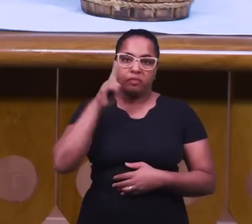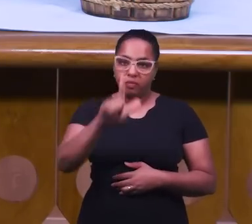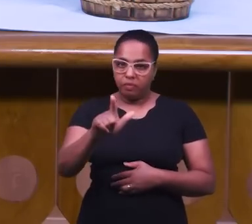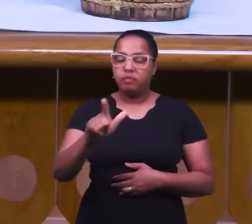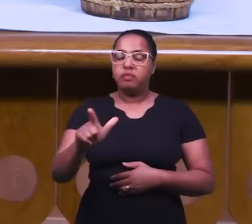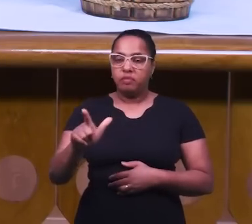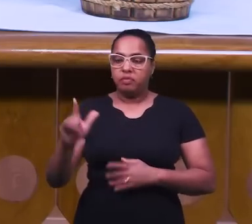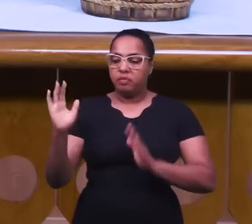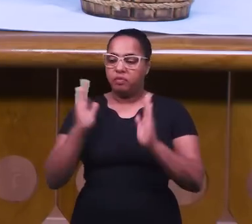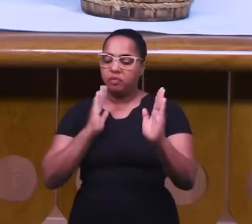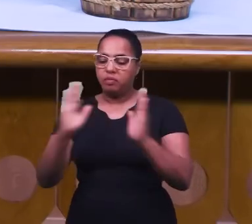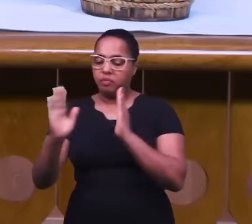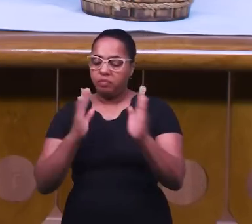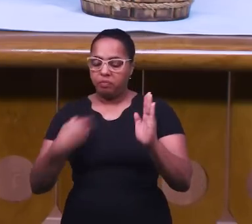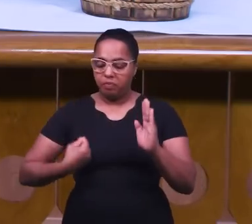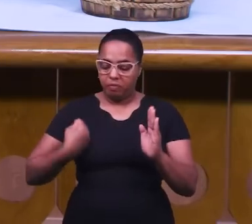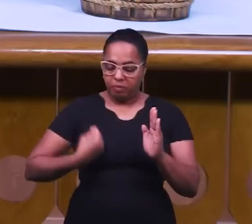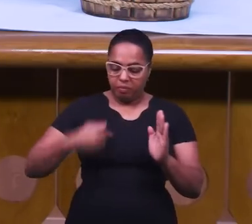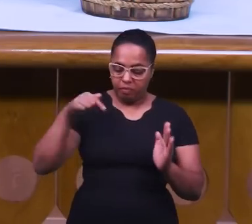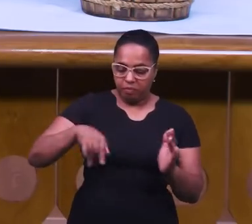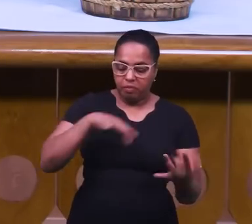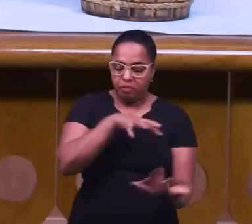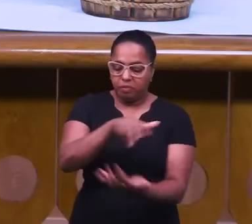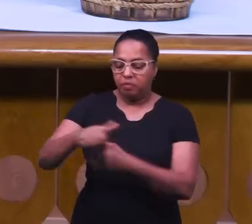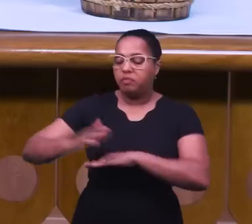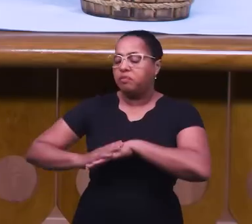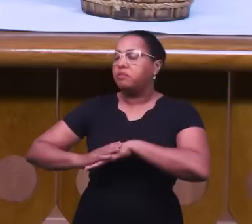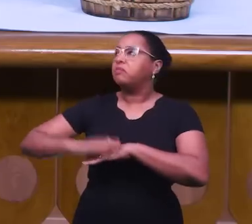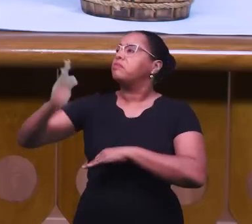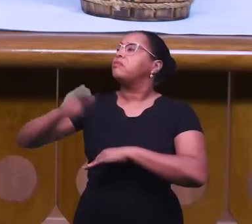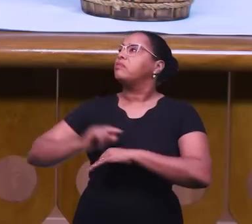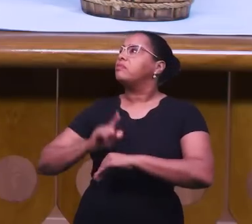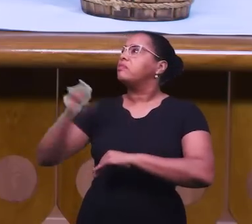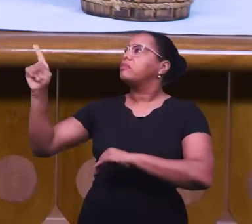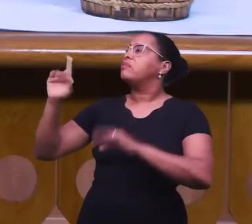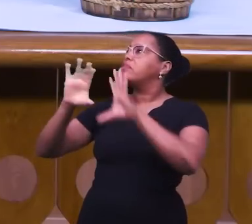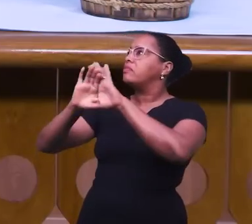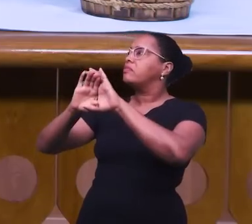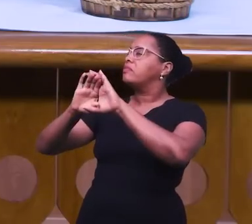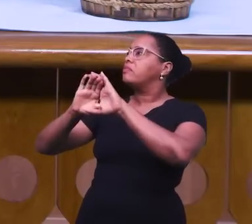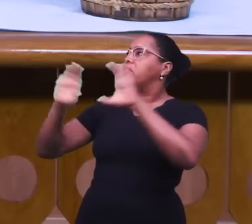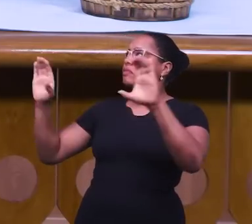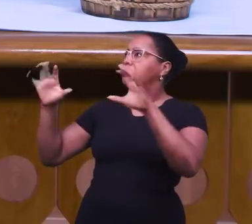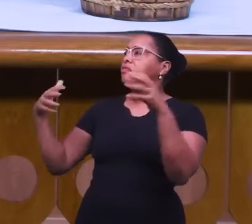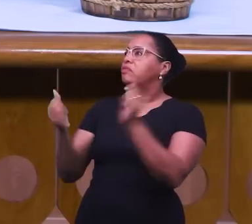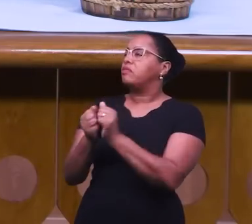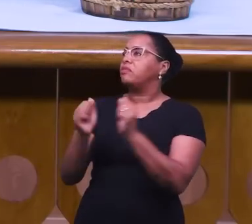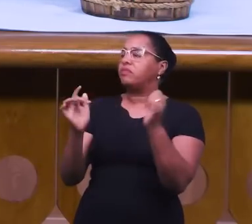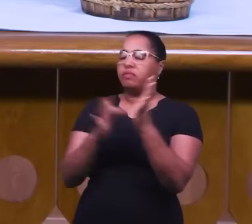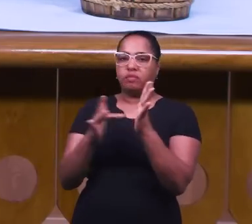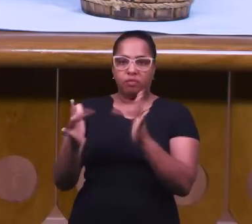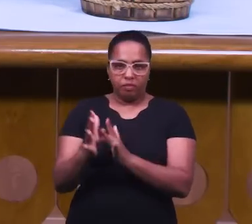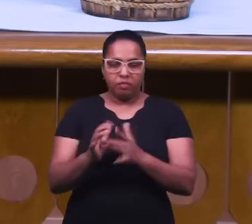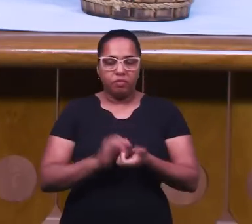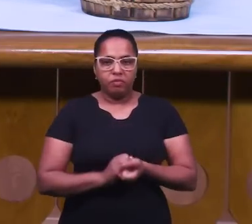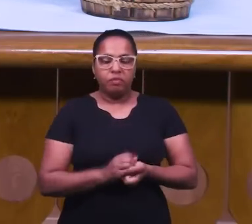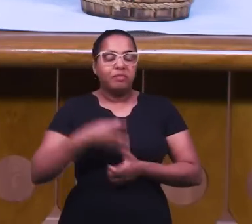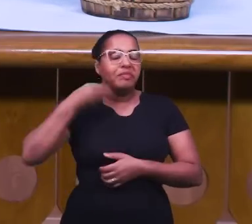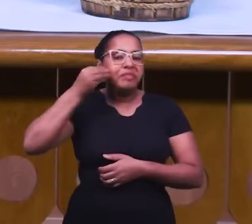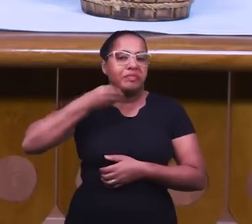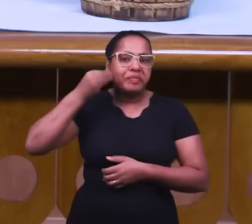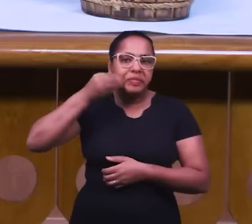alcançamos tanto durante o período da nossa existência aqui, quanto, muito mais do que isso, na eternidade com Jesus.